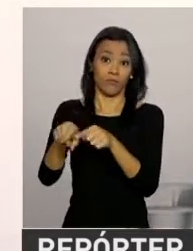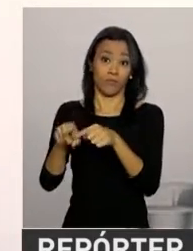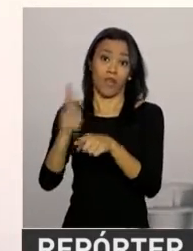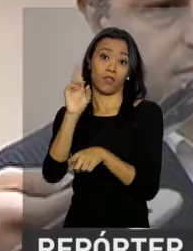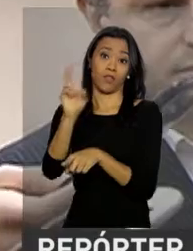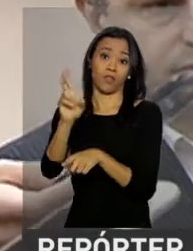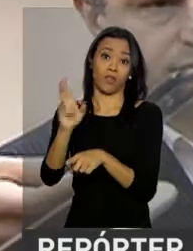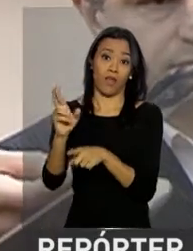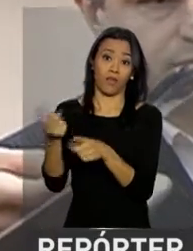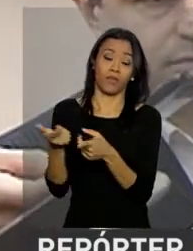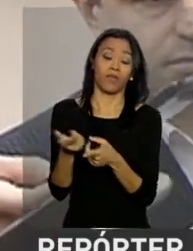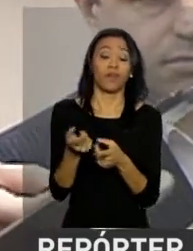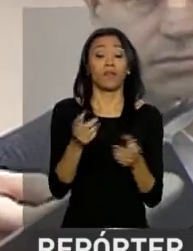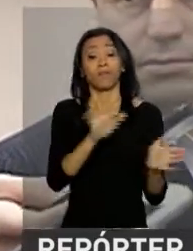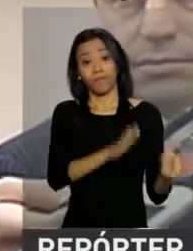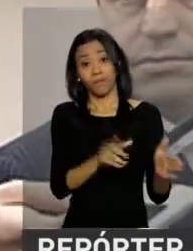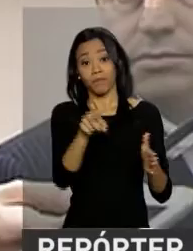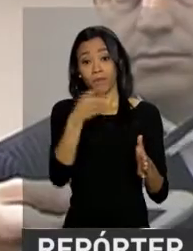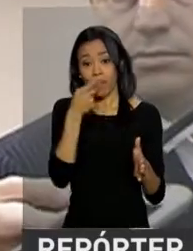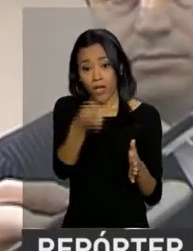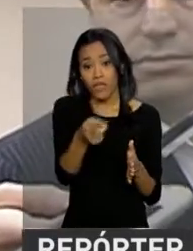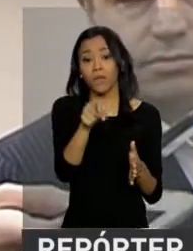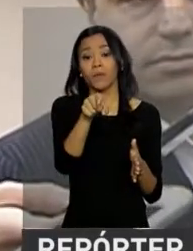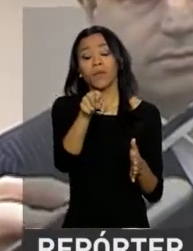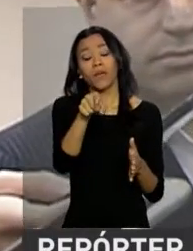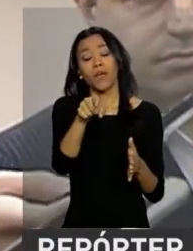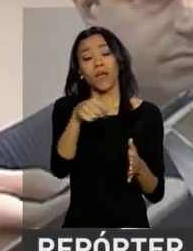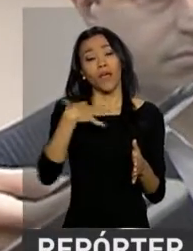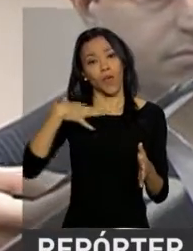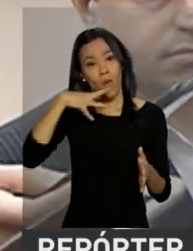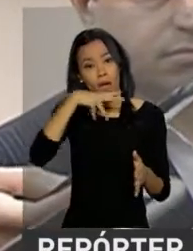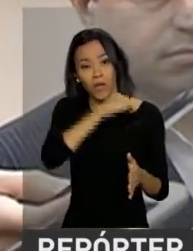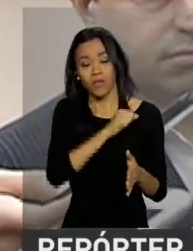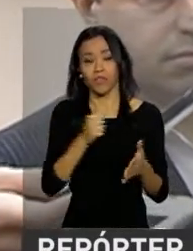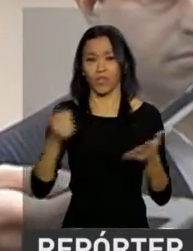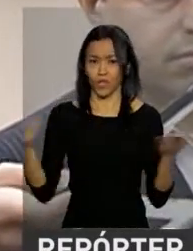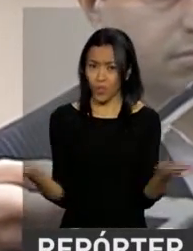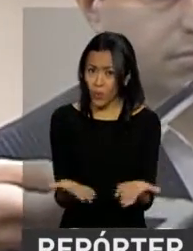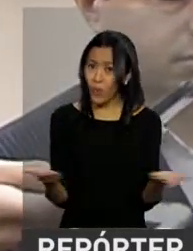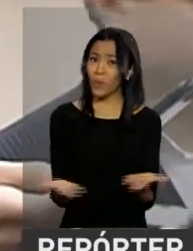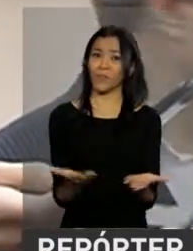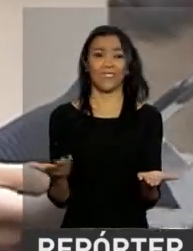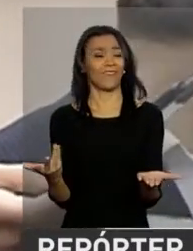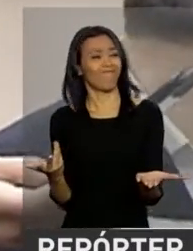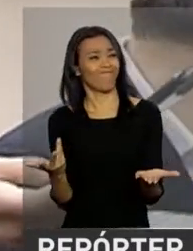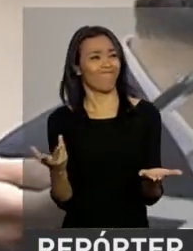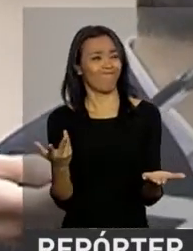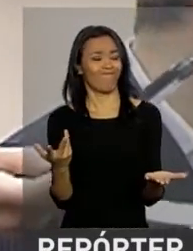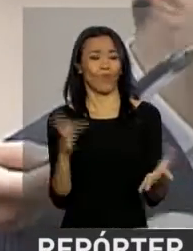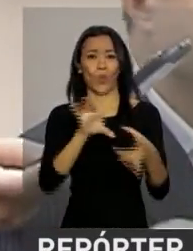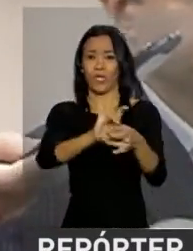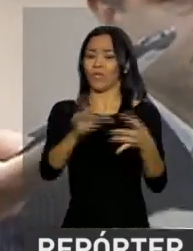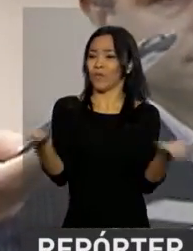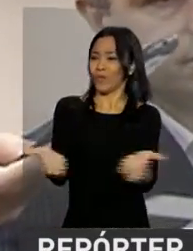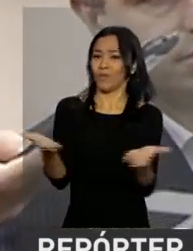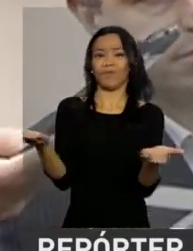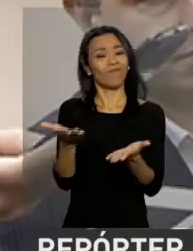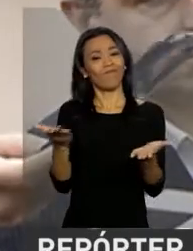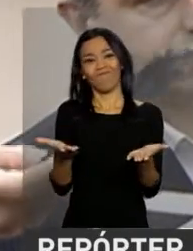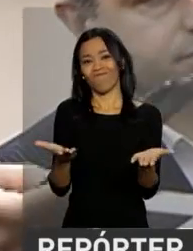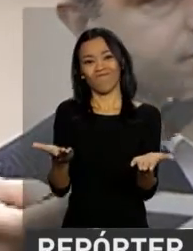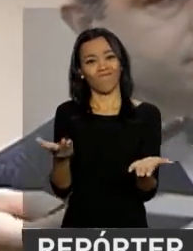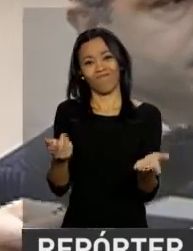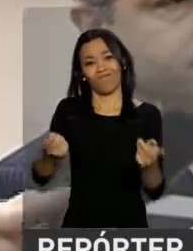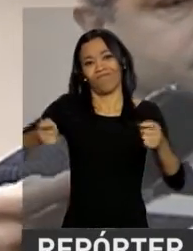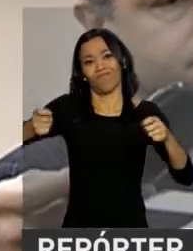concedidos que entre o tesouro então eu acho que na situação que está não é não é não é conveniente